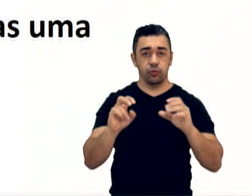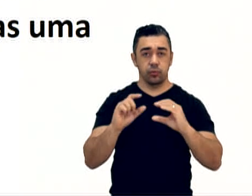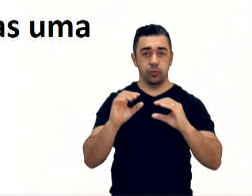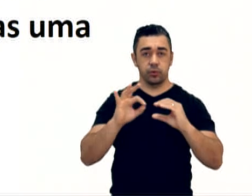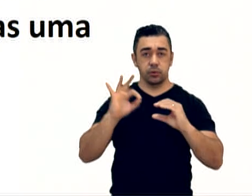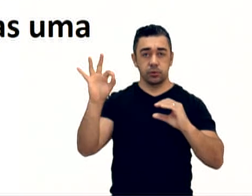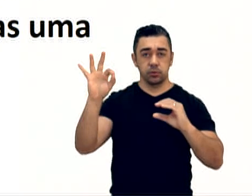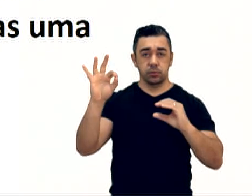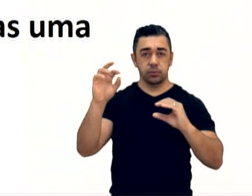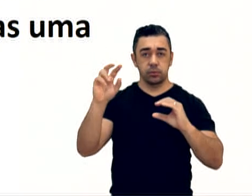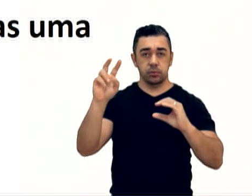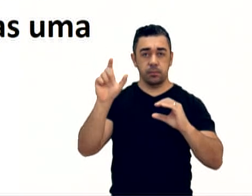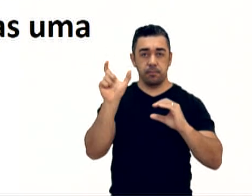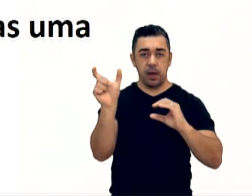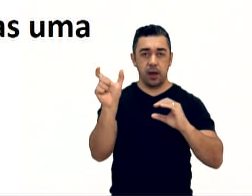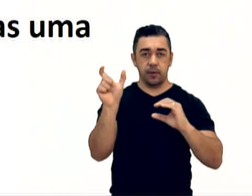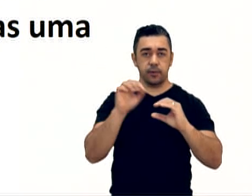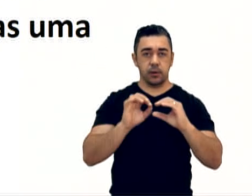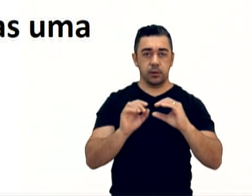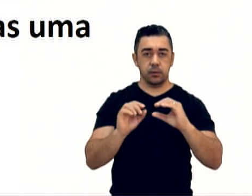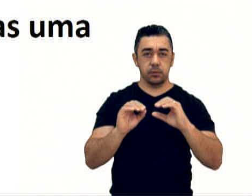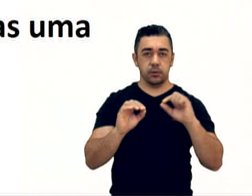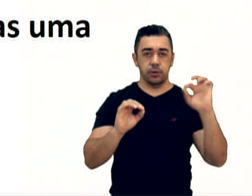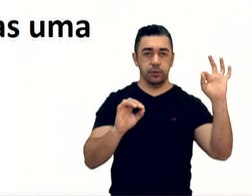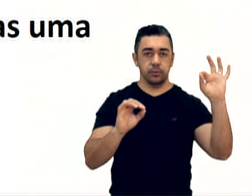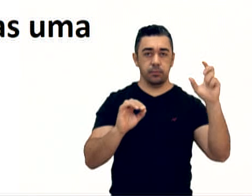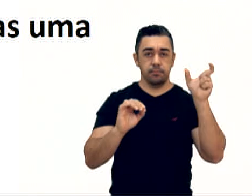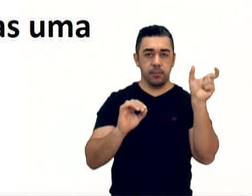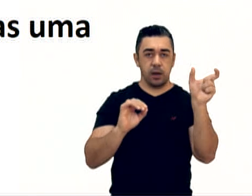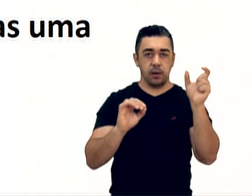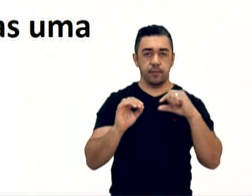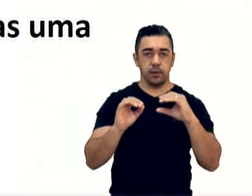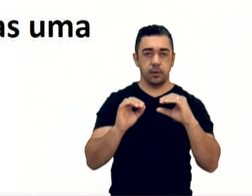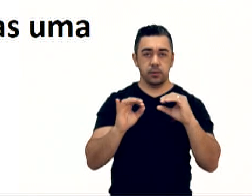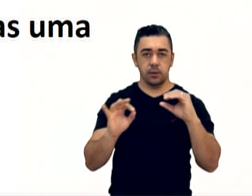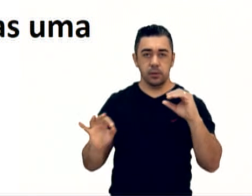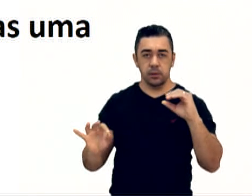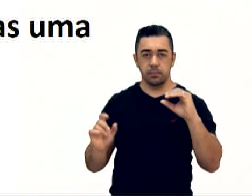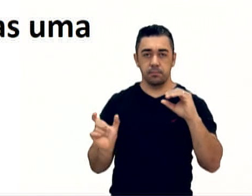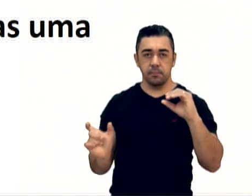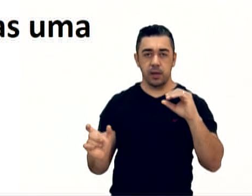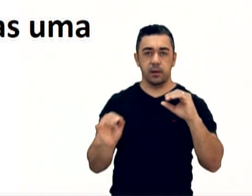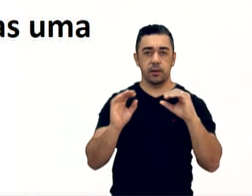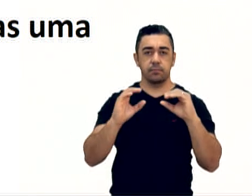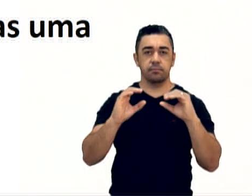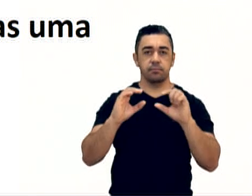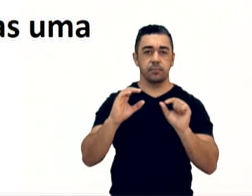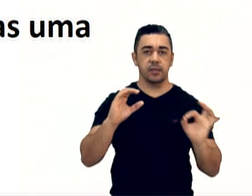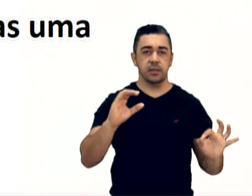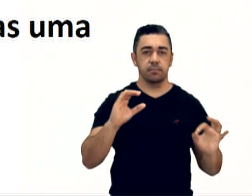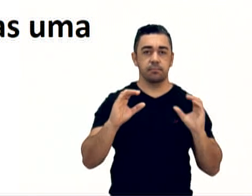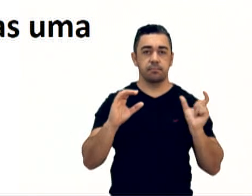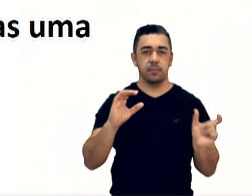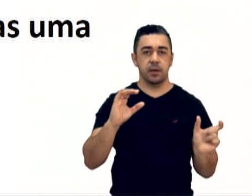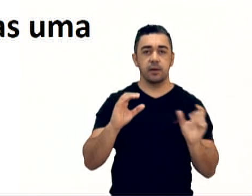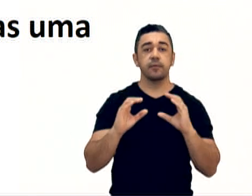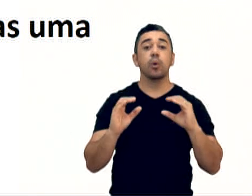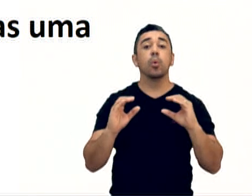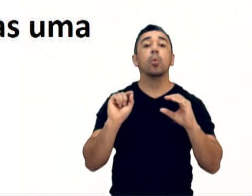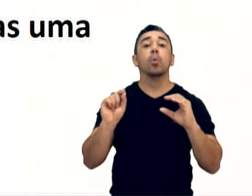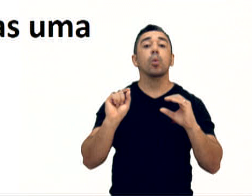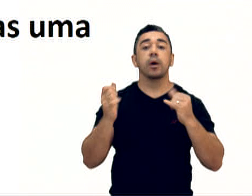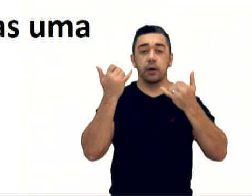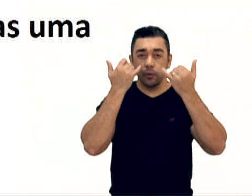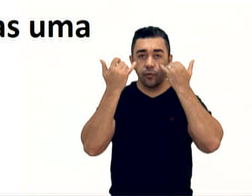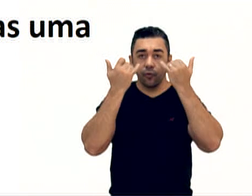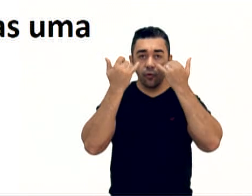puxar linhas, balões, retângulos, aí vai do que você preferir, que representam informações